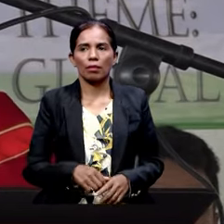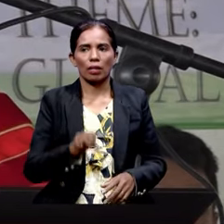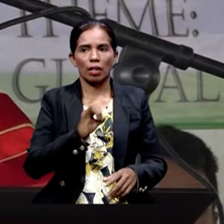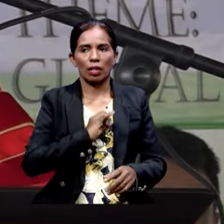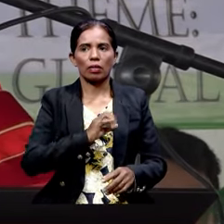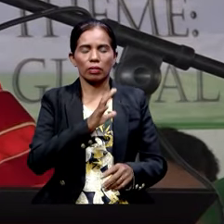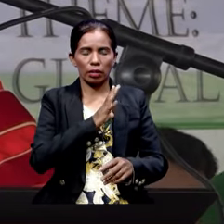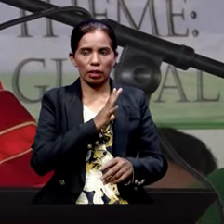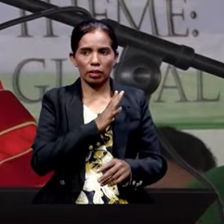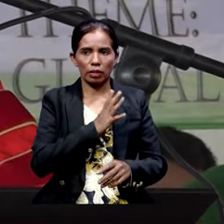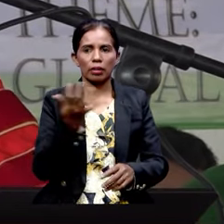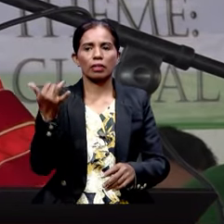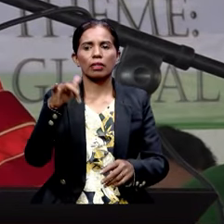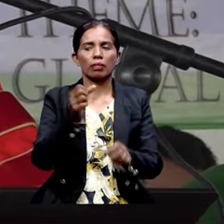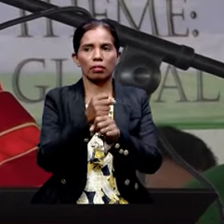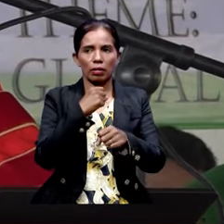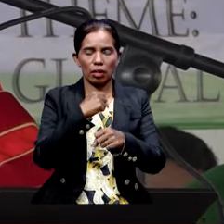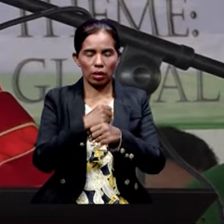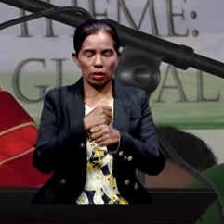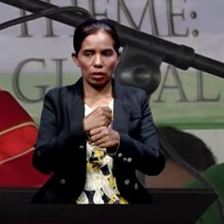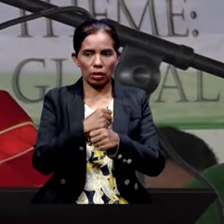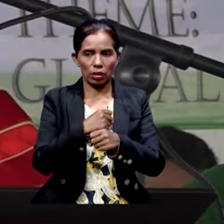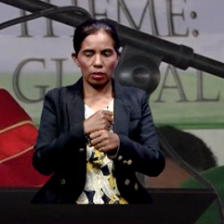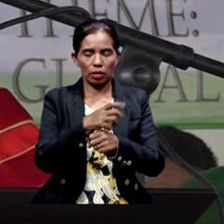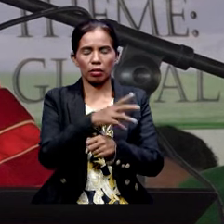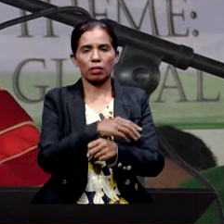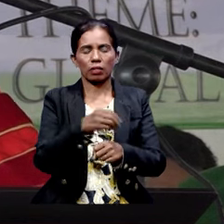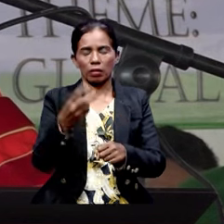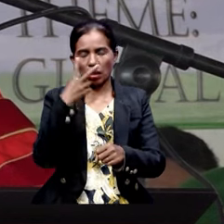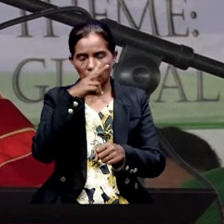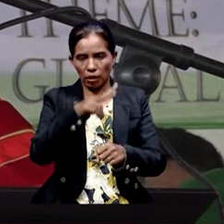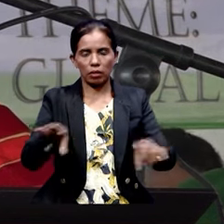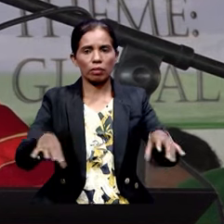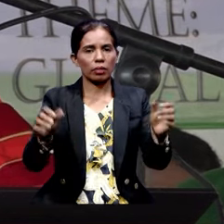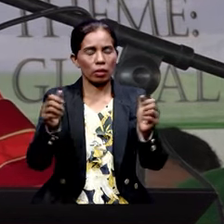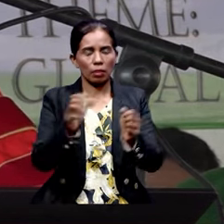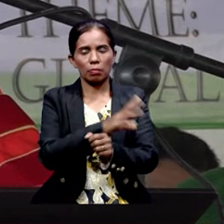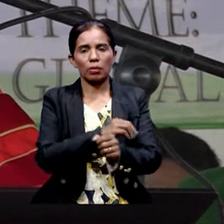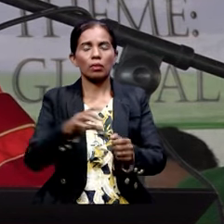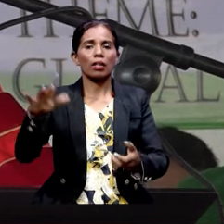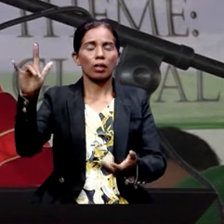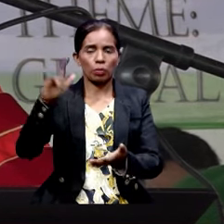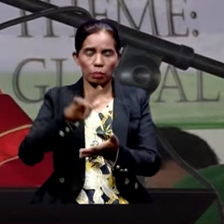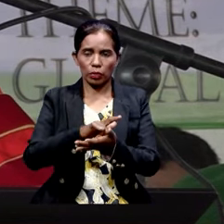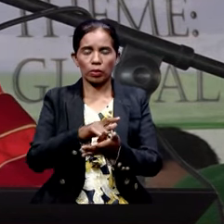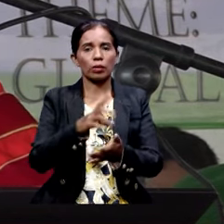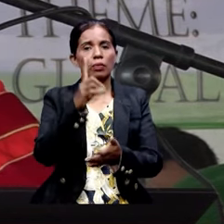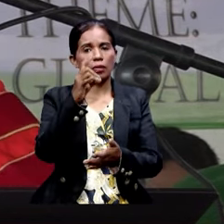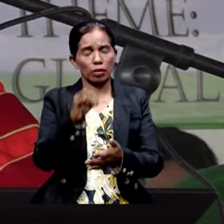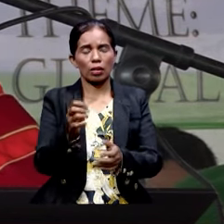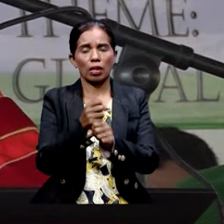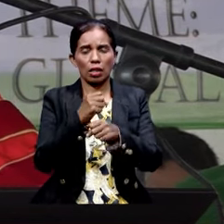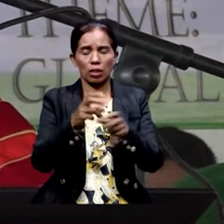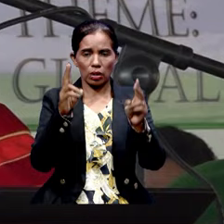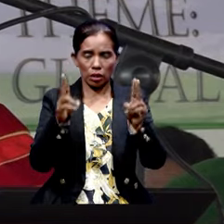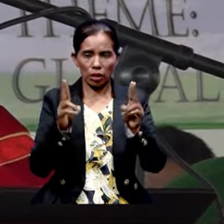que se na de halo revisão acordo contrato para Porto Dili Halo Lalais, Halo